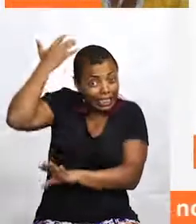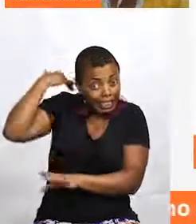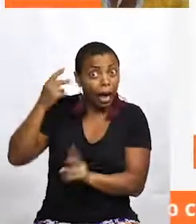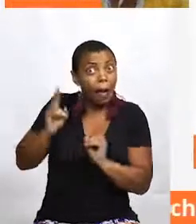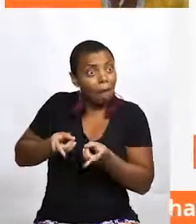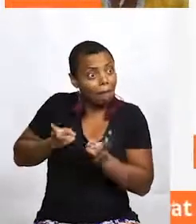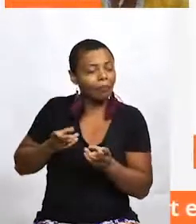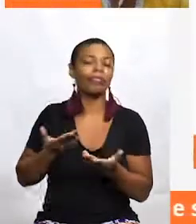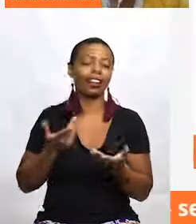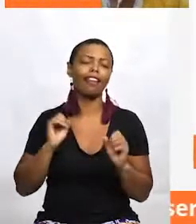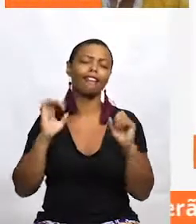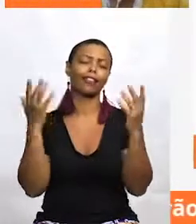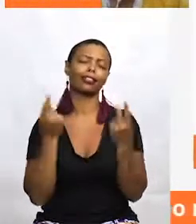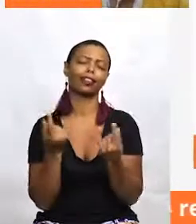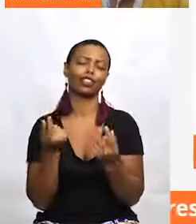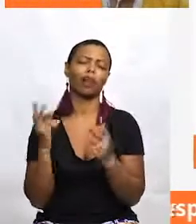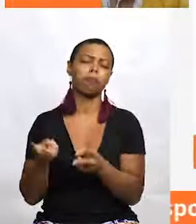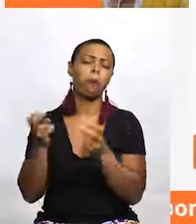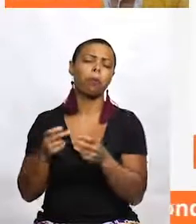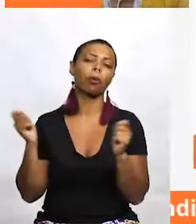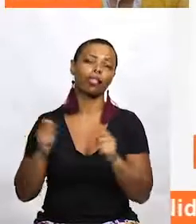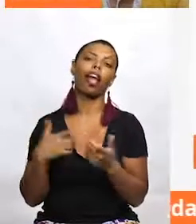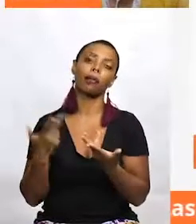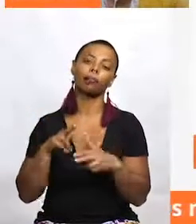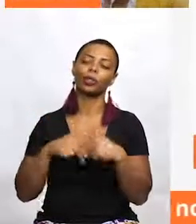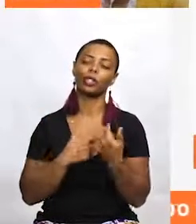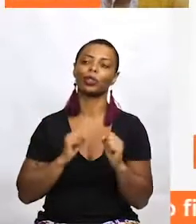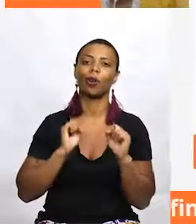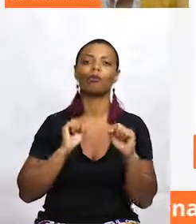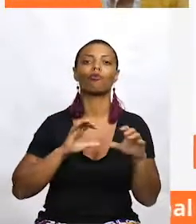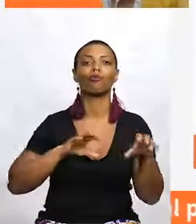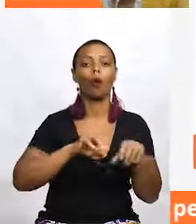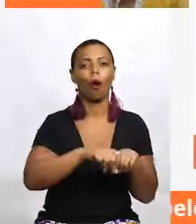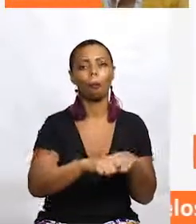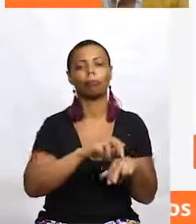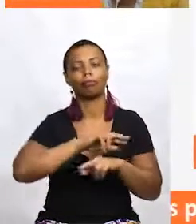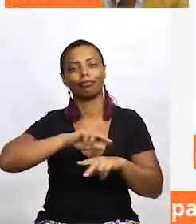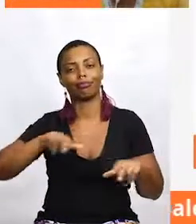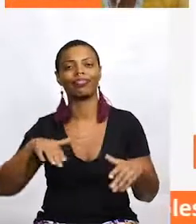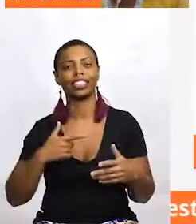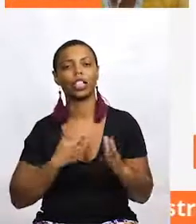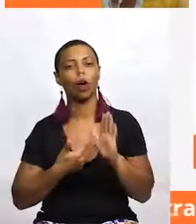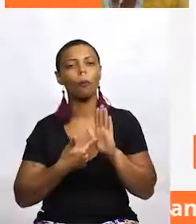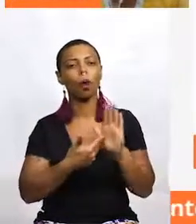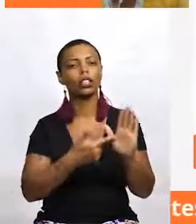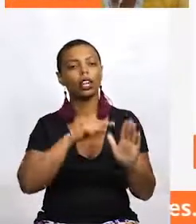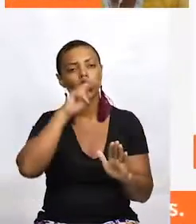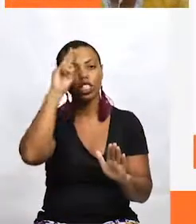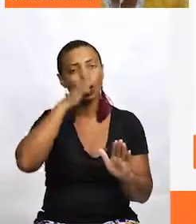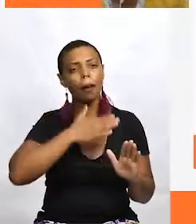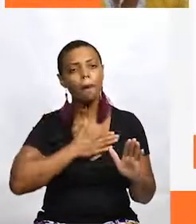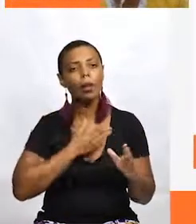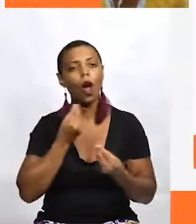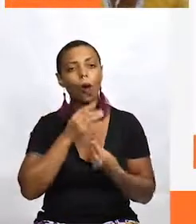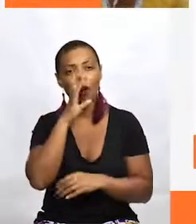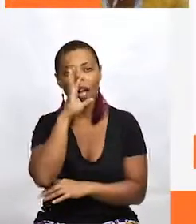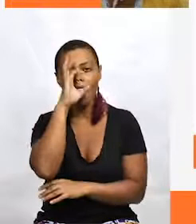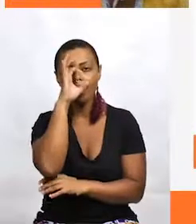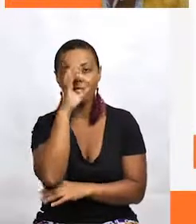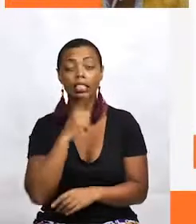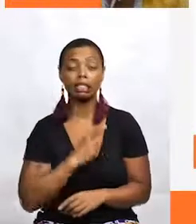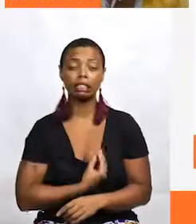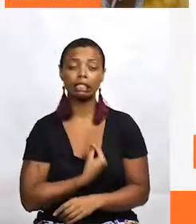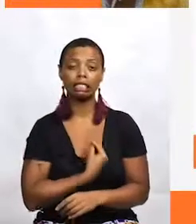com isso também eu me formei, etc. Então deixa eu começar aqui a minha história de resistência e existência,